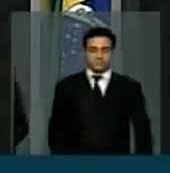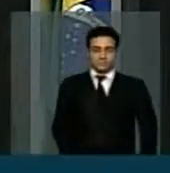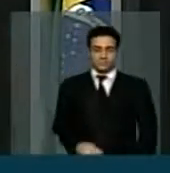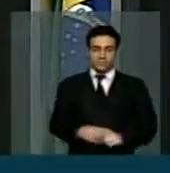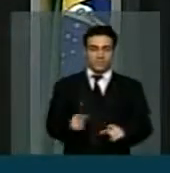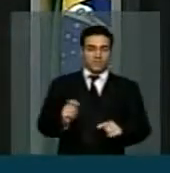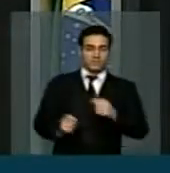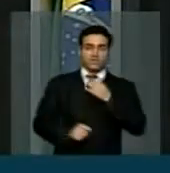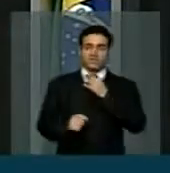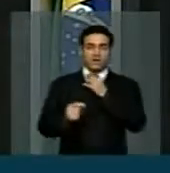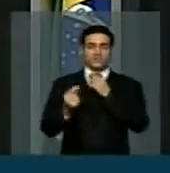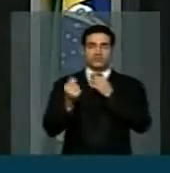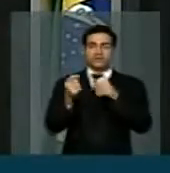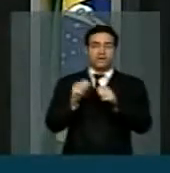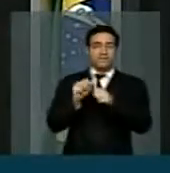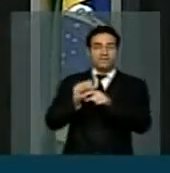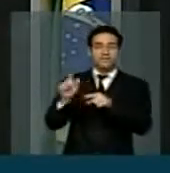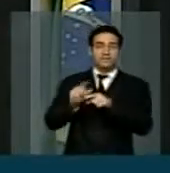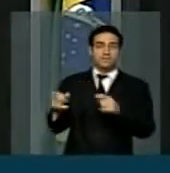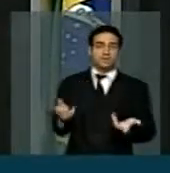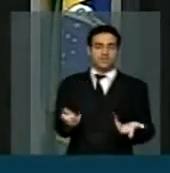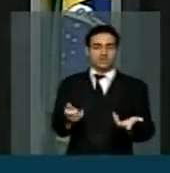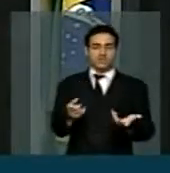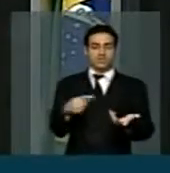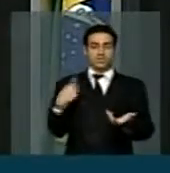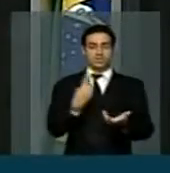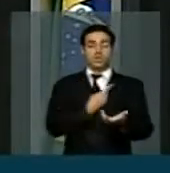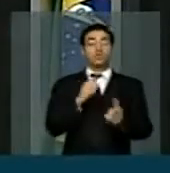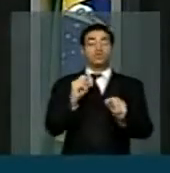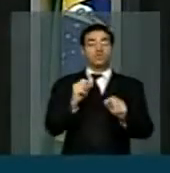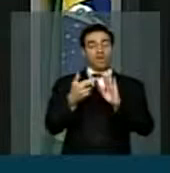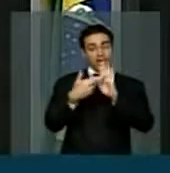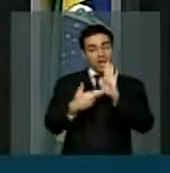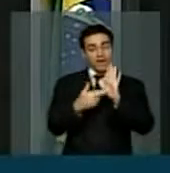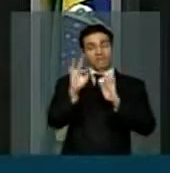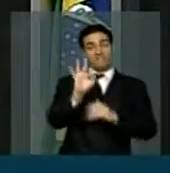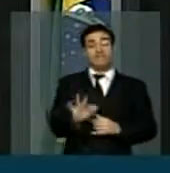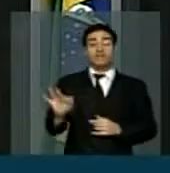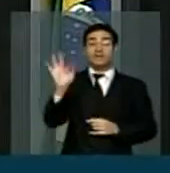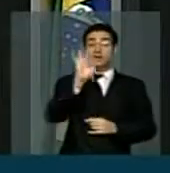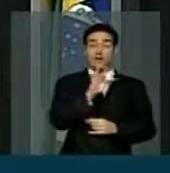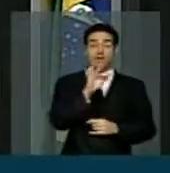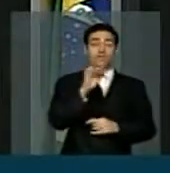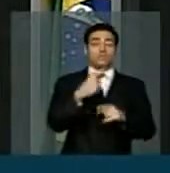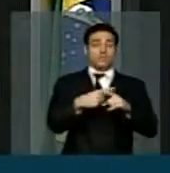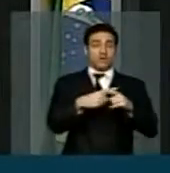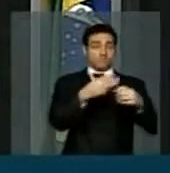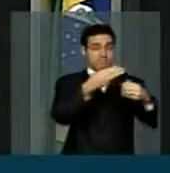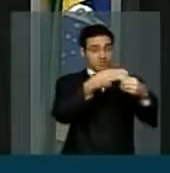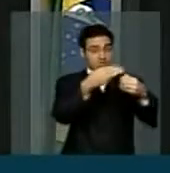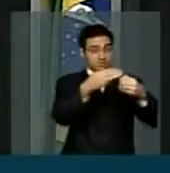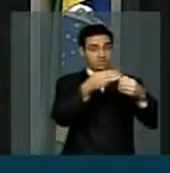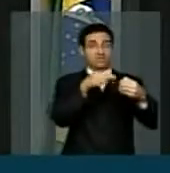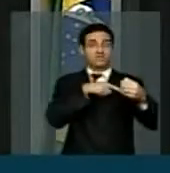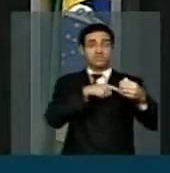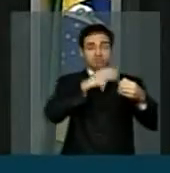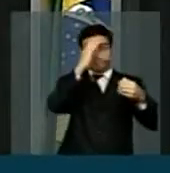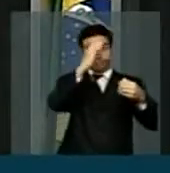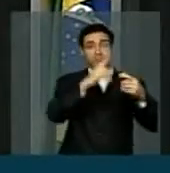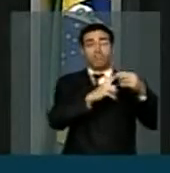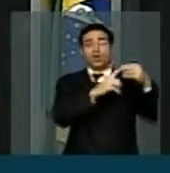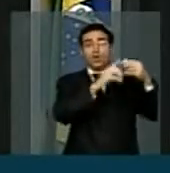dinheiro para fazer investimento. Nós estamos num regime federalista, aonde os municípios têm que ter